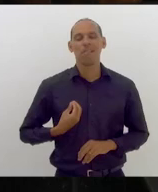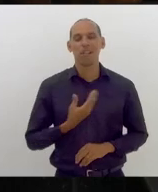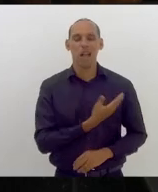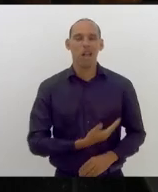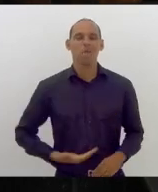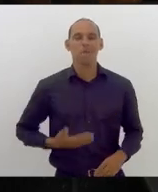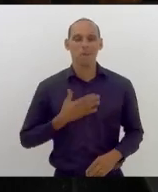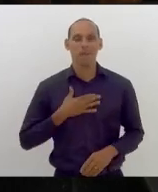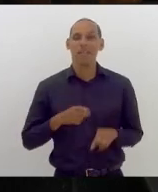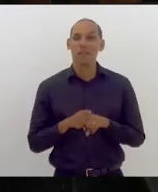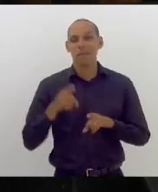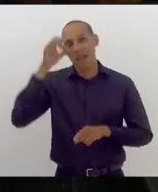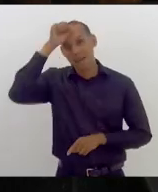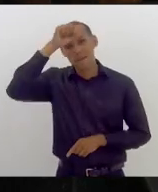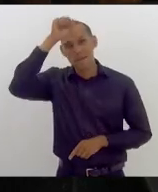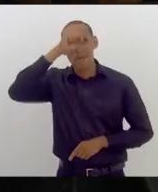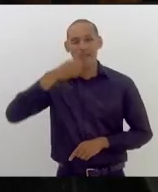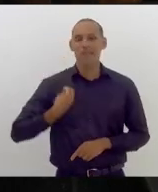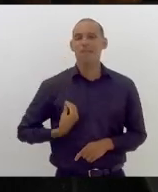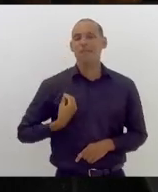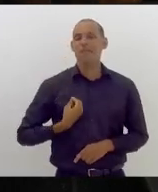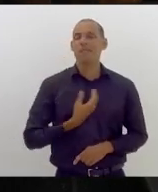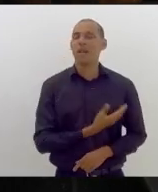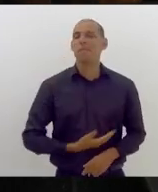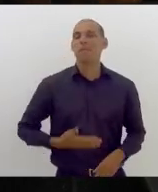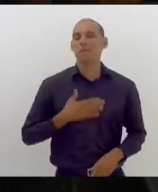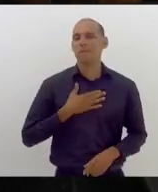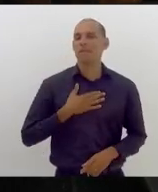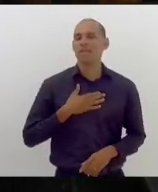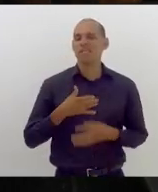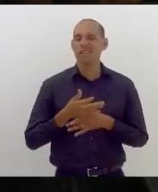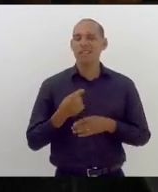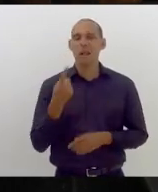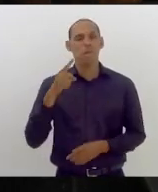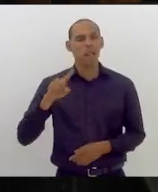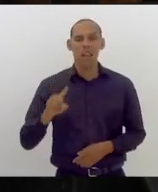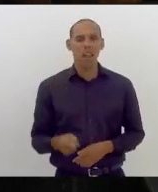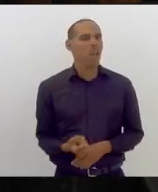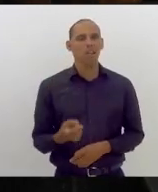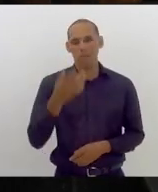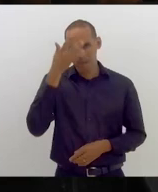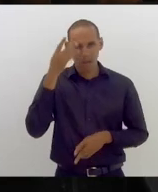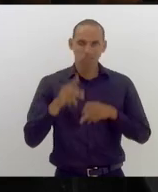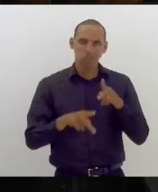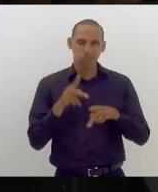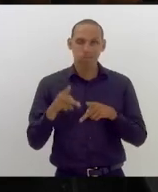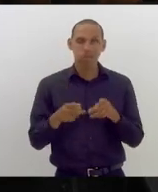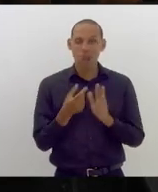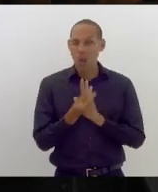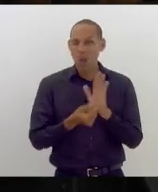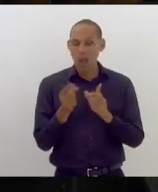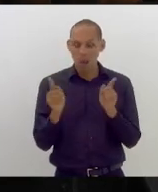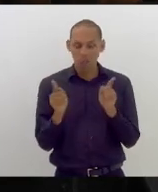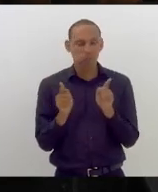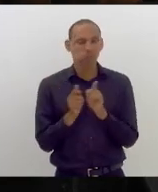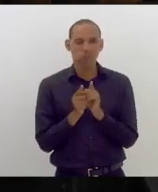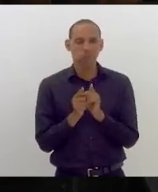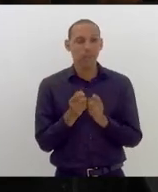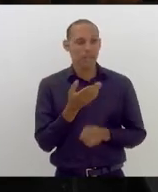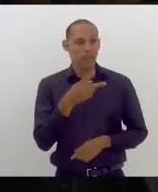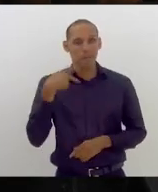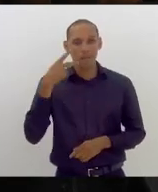no aprendizado da minha vida pública, porque é uma cidade de 1 milhão de habitantes, com um dos menores orçamentos. Estão aqui dois vereadores, o